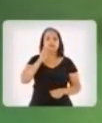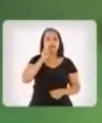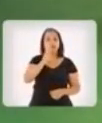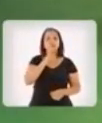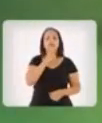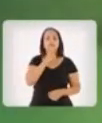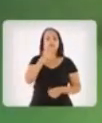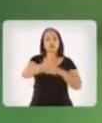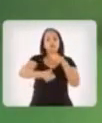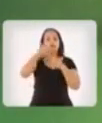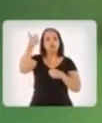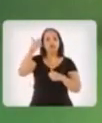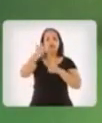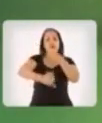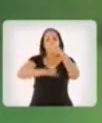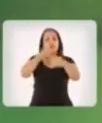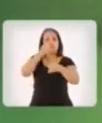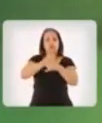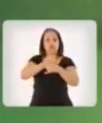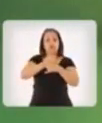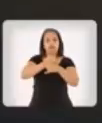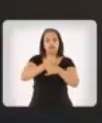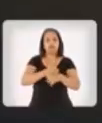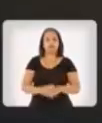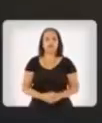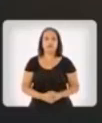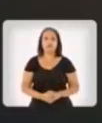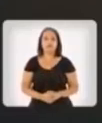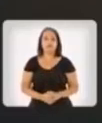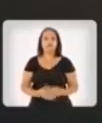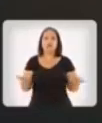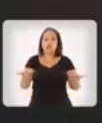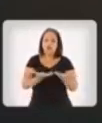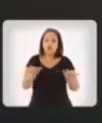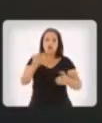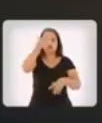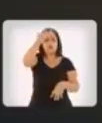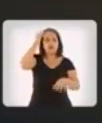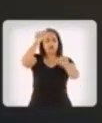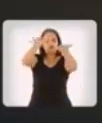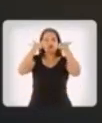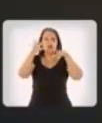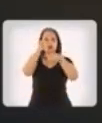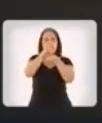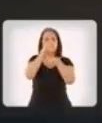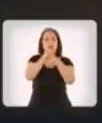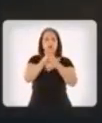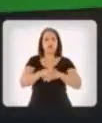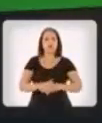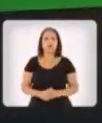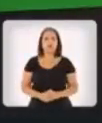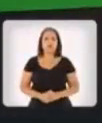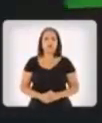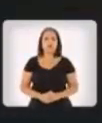no nosso site, conheça as nossas outras propostas. Chegou a hora de cuidar das pessoas.